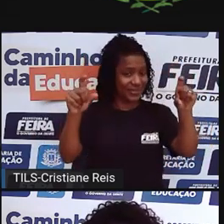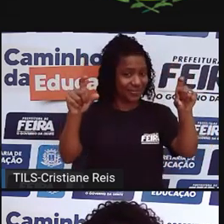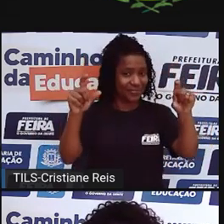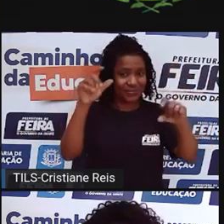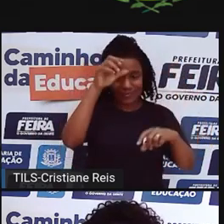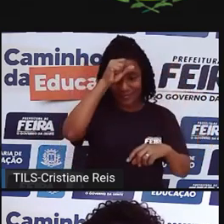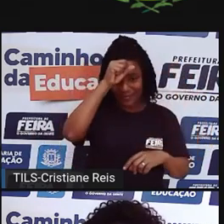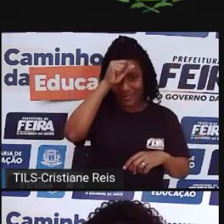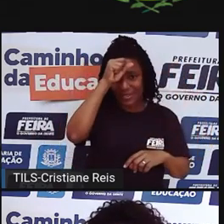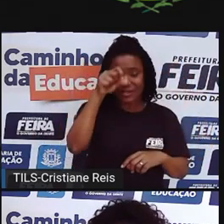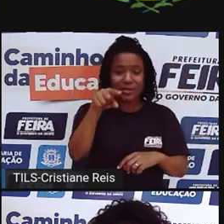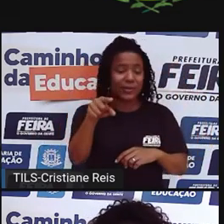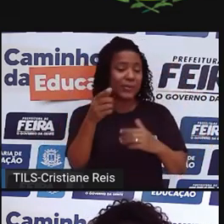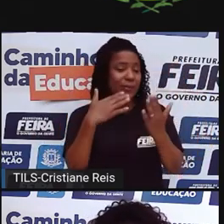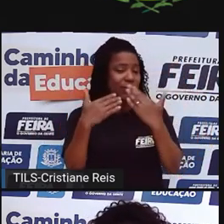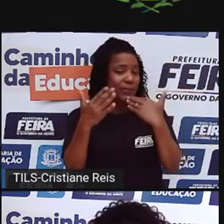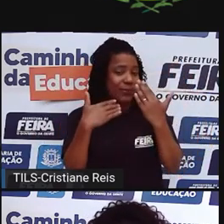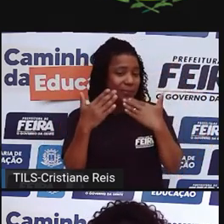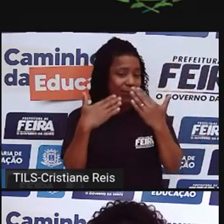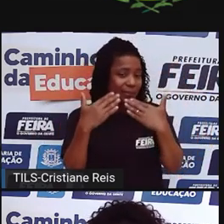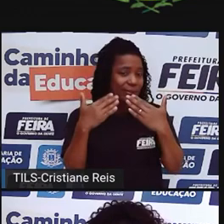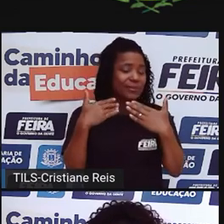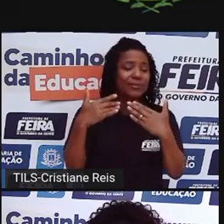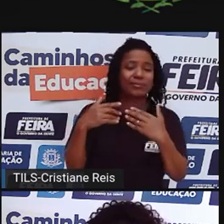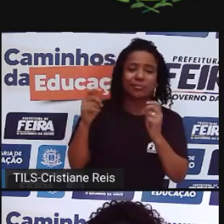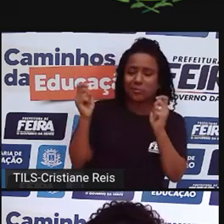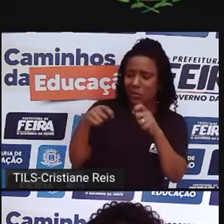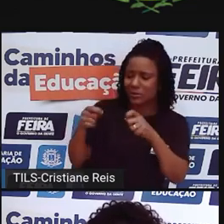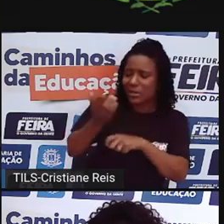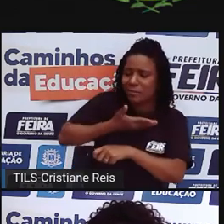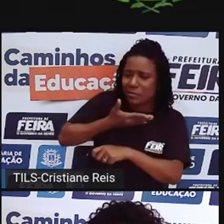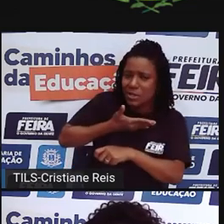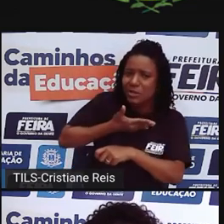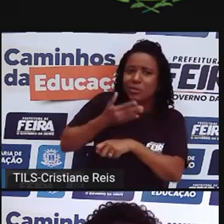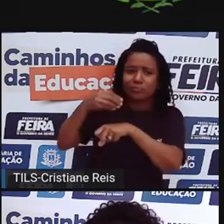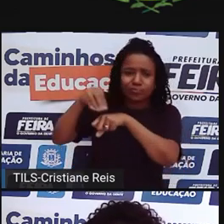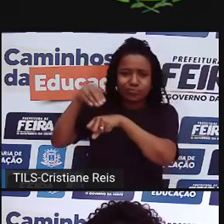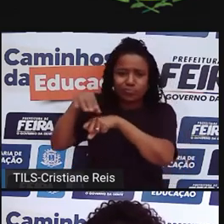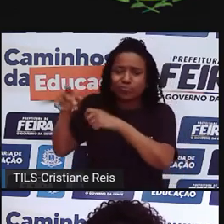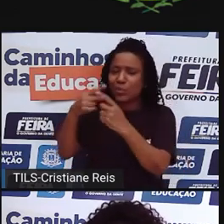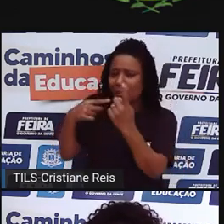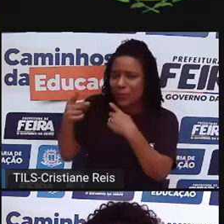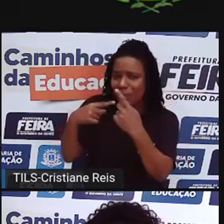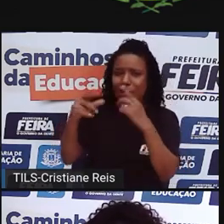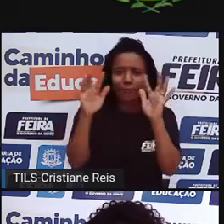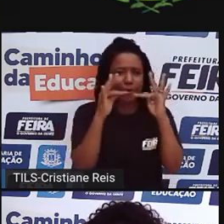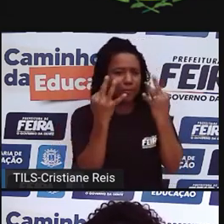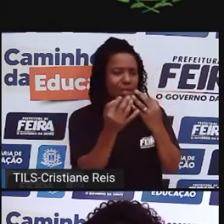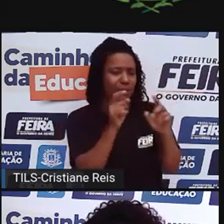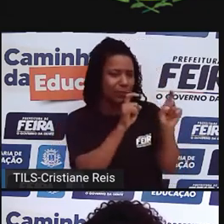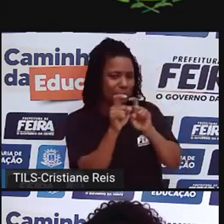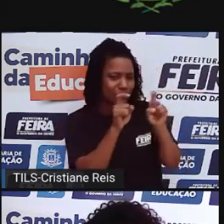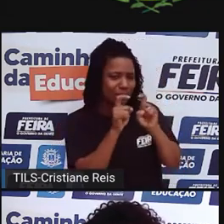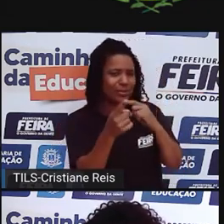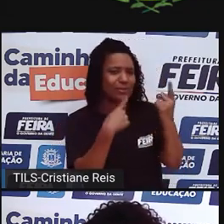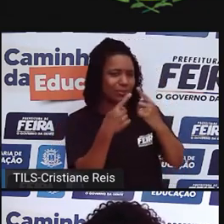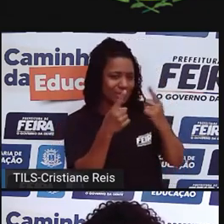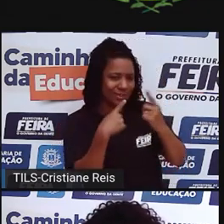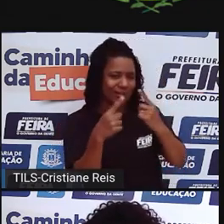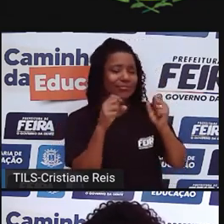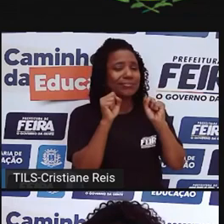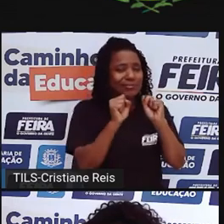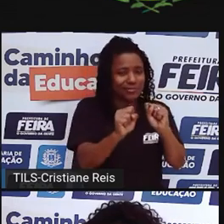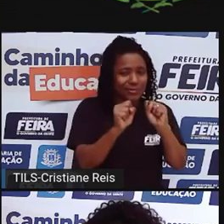esse papo, né, dos saberes e viveres para sua roda de amigos, para sua sala de aula, para sua família. São vários temas que a gente está discutindo aqui, você já deve